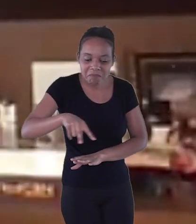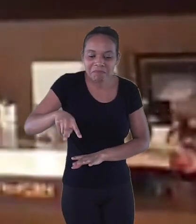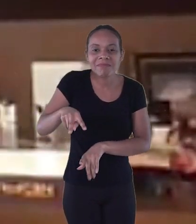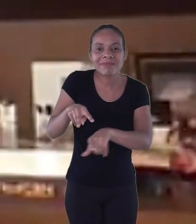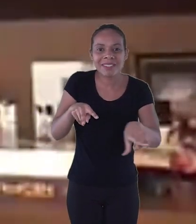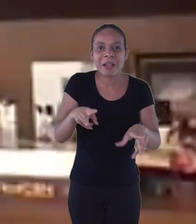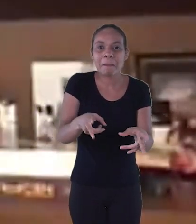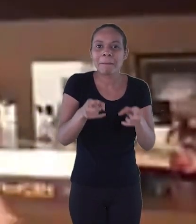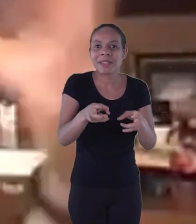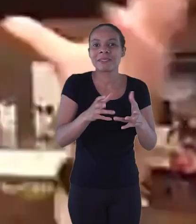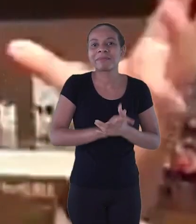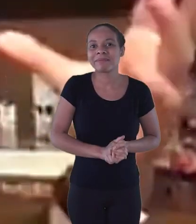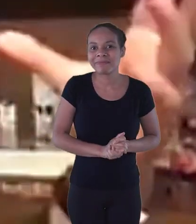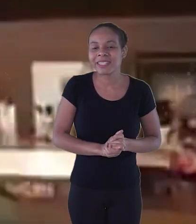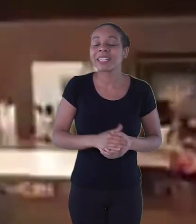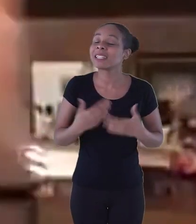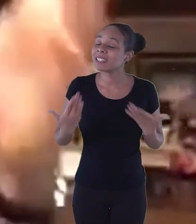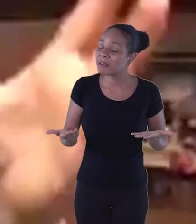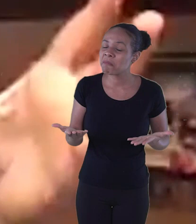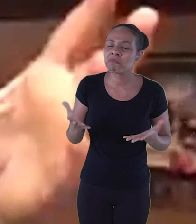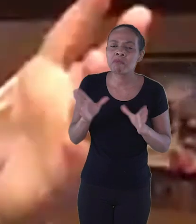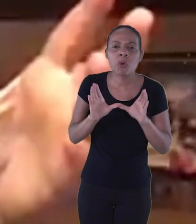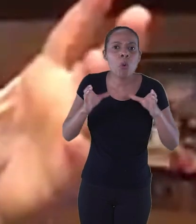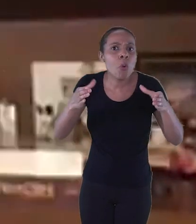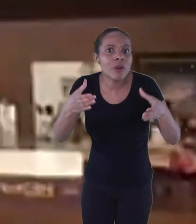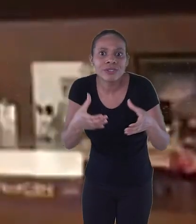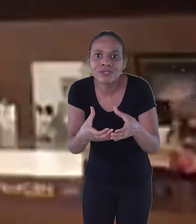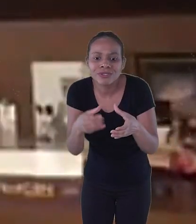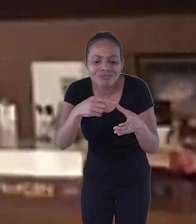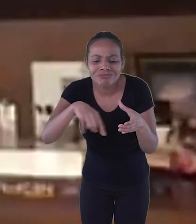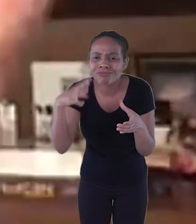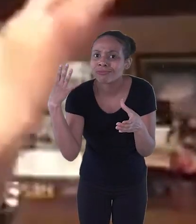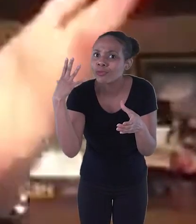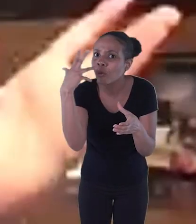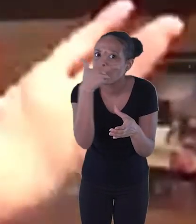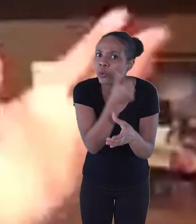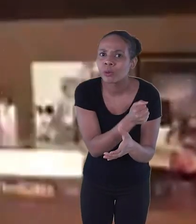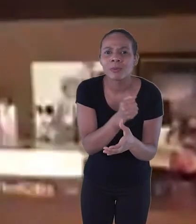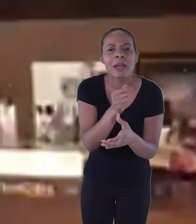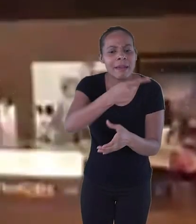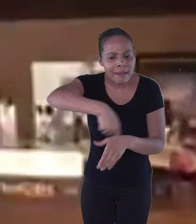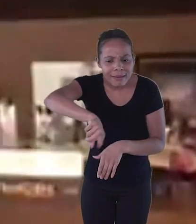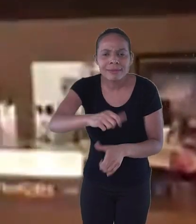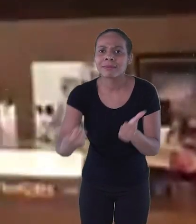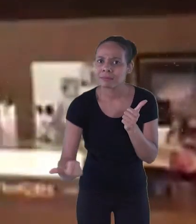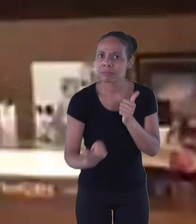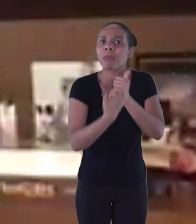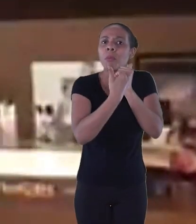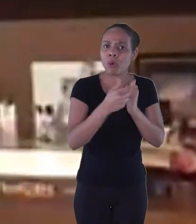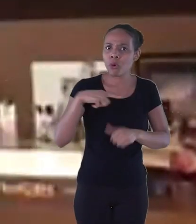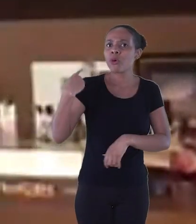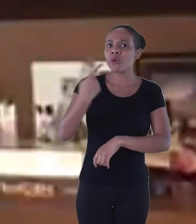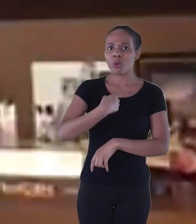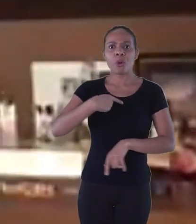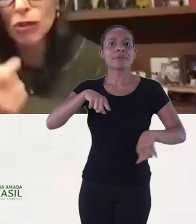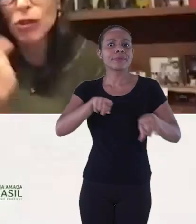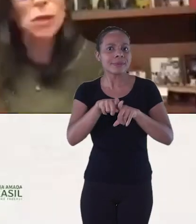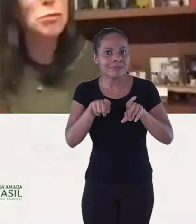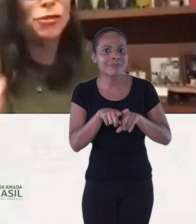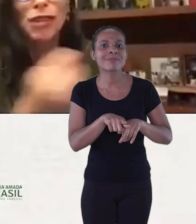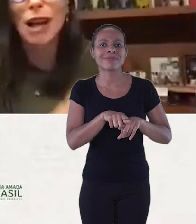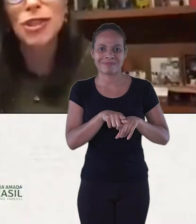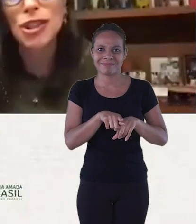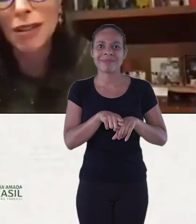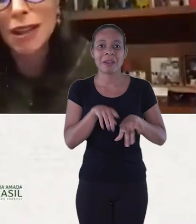já recebeu. Então, foi muito bonito. A gente imaginou a Pinacoteca, eles nos apoiaram muito mais do que a gente imaginava. Lembra, já? Ele